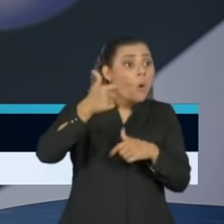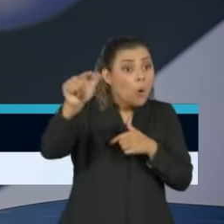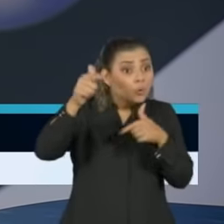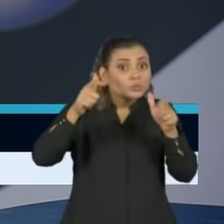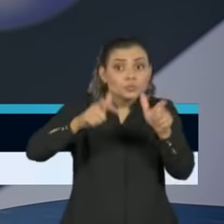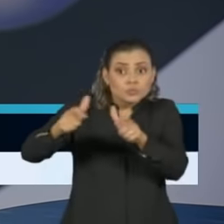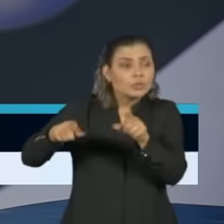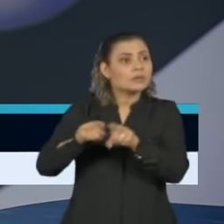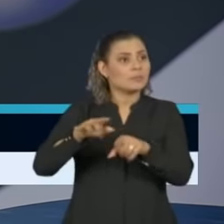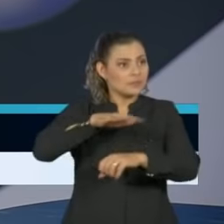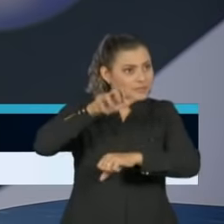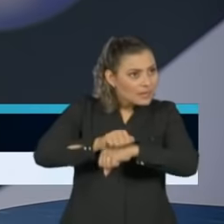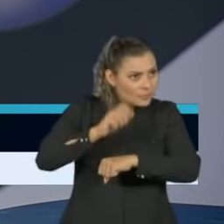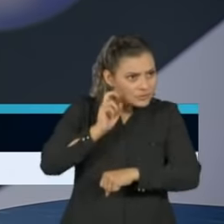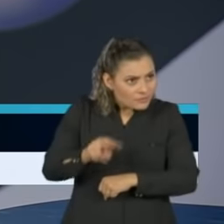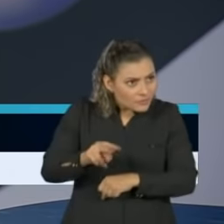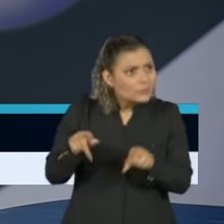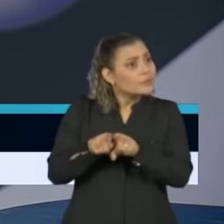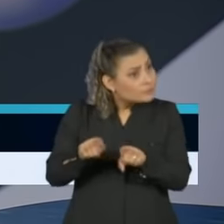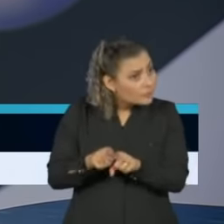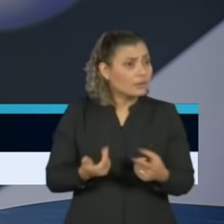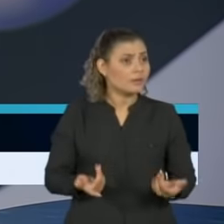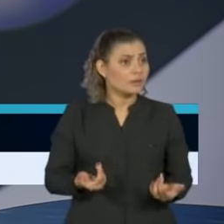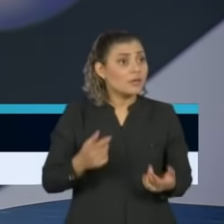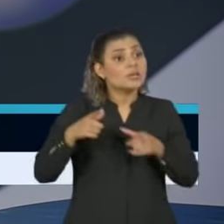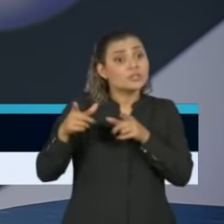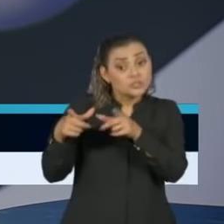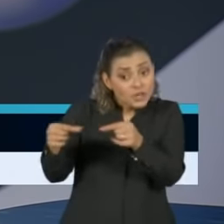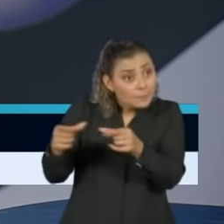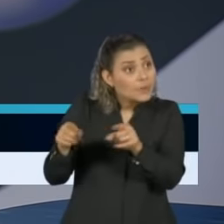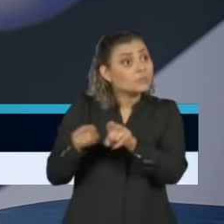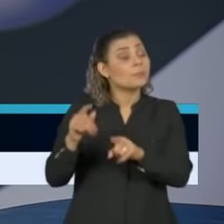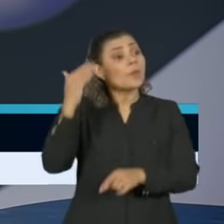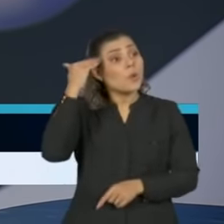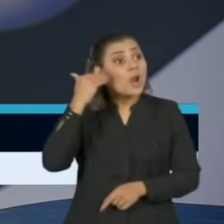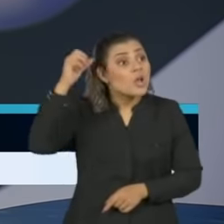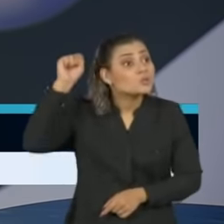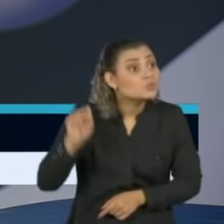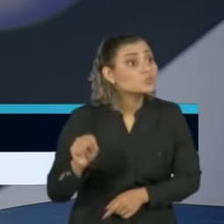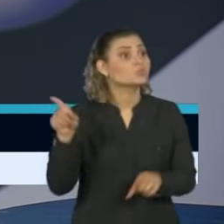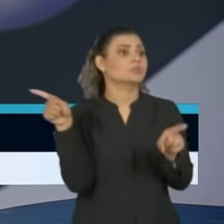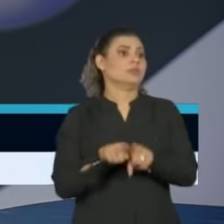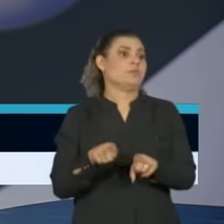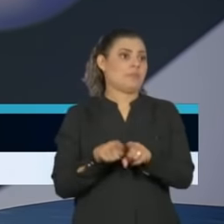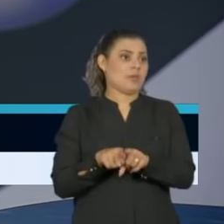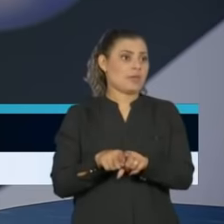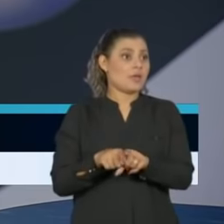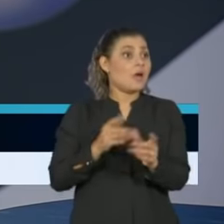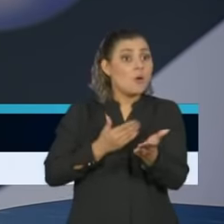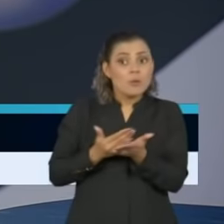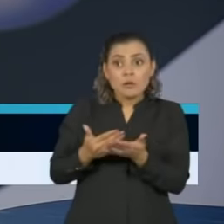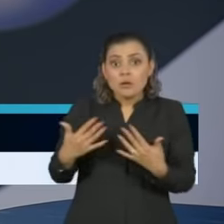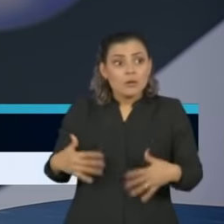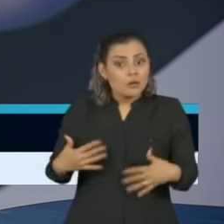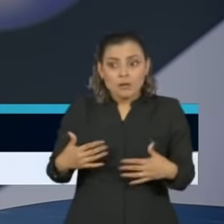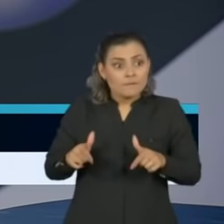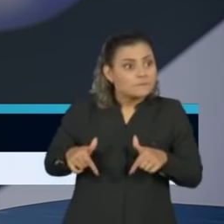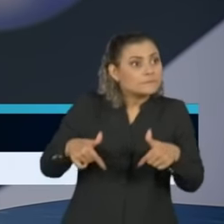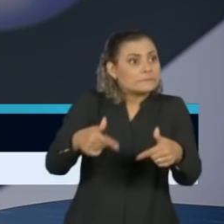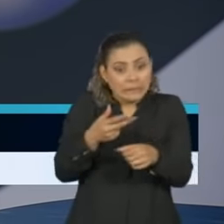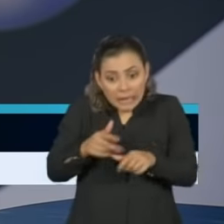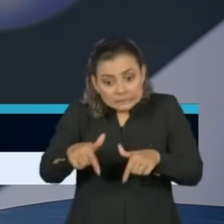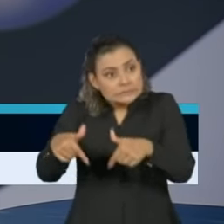Vê Singapura, a gente vê Hong Kong, a gente vê Japão, até a Coreia do Sul, que entrou tarde no jogo de fazer